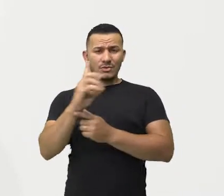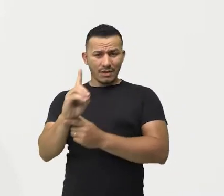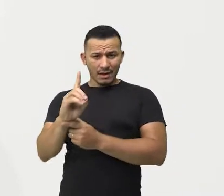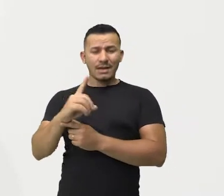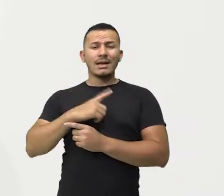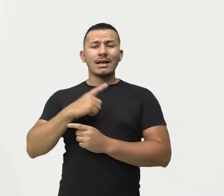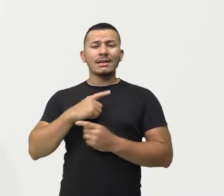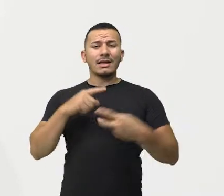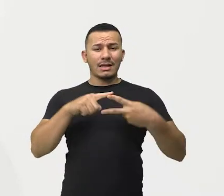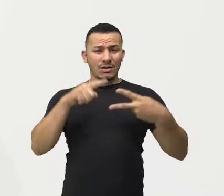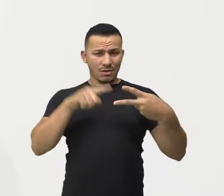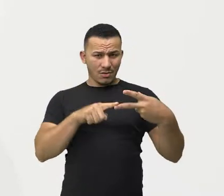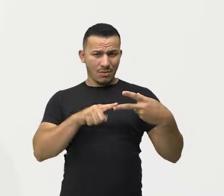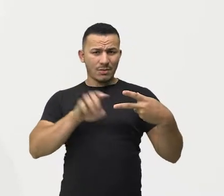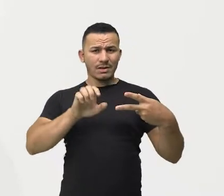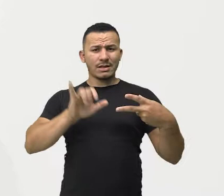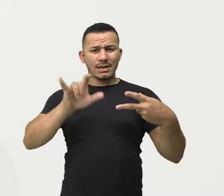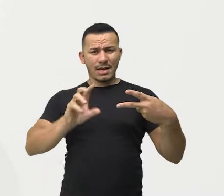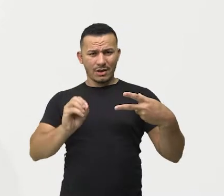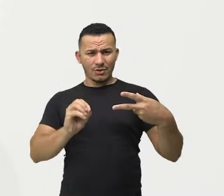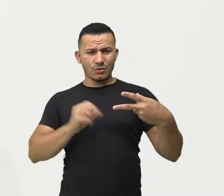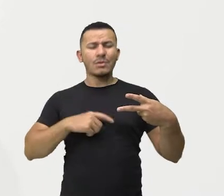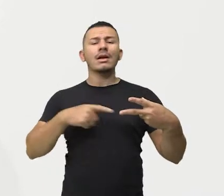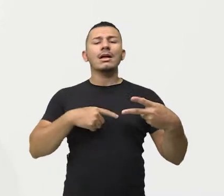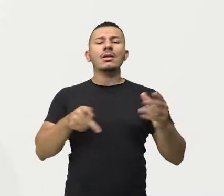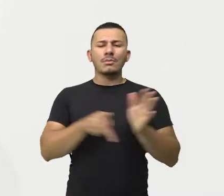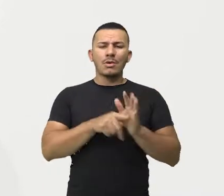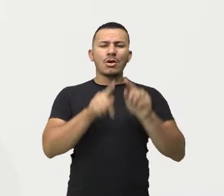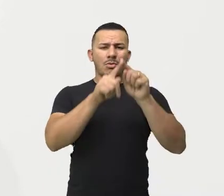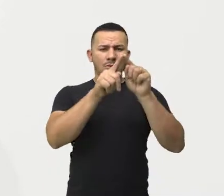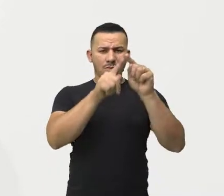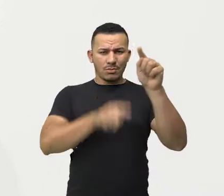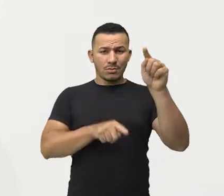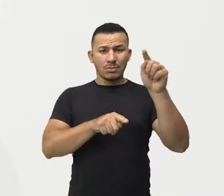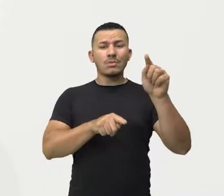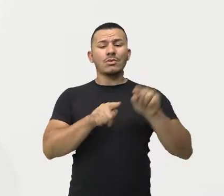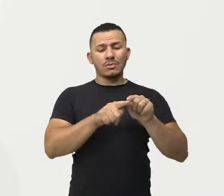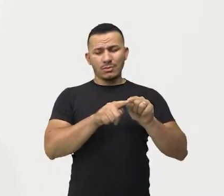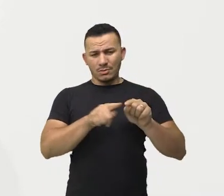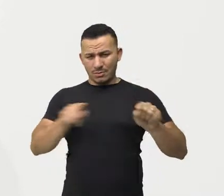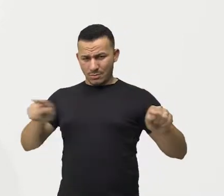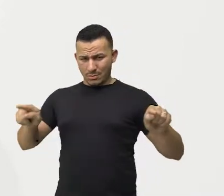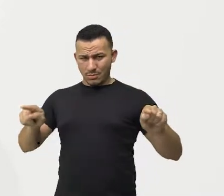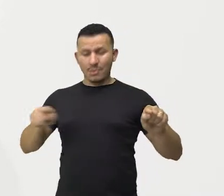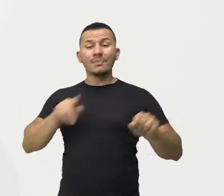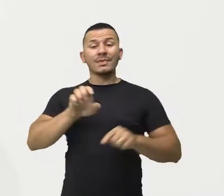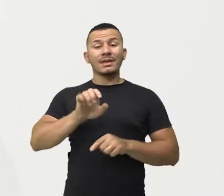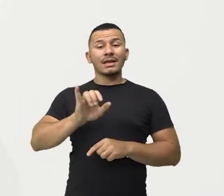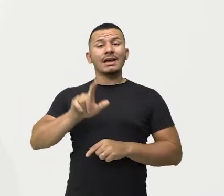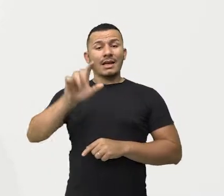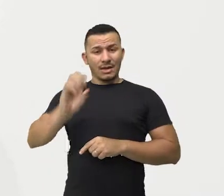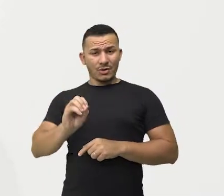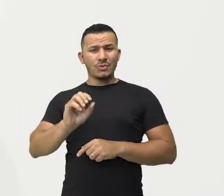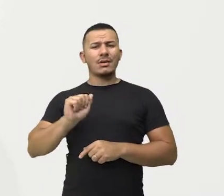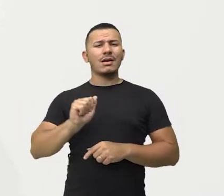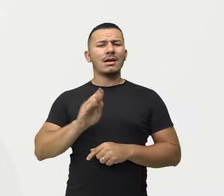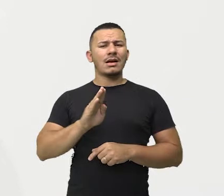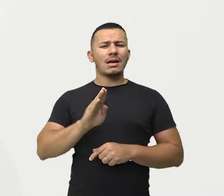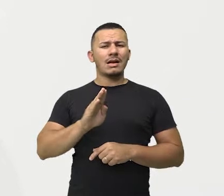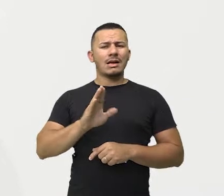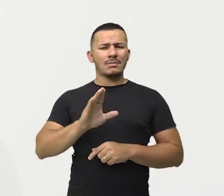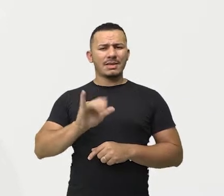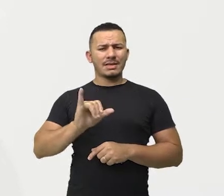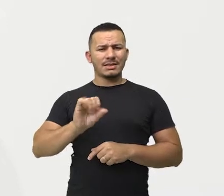composto por dois eixos, um na horizontal e um na vertical, chamados de eixo das abscissas ou